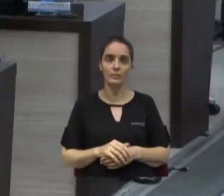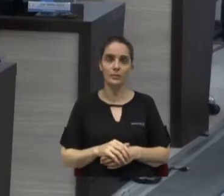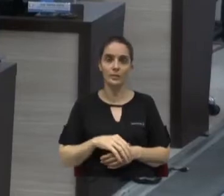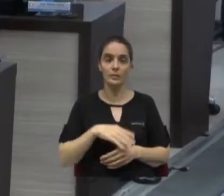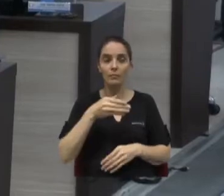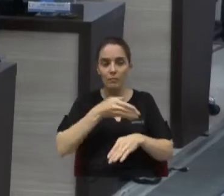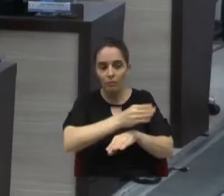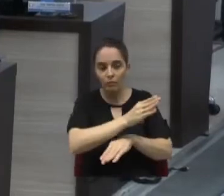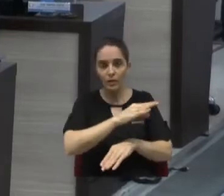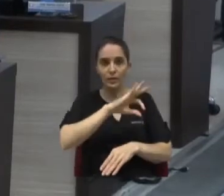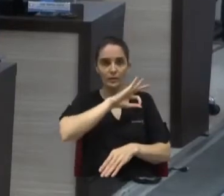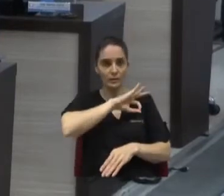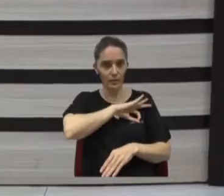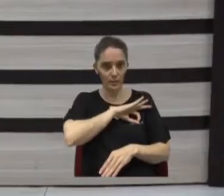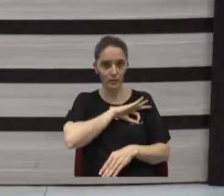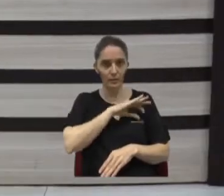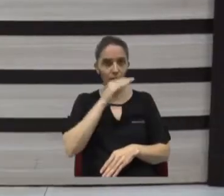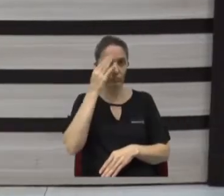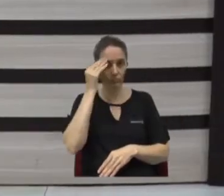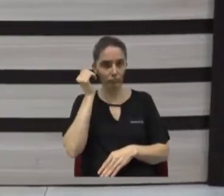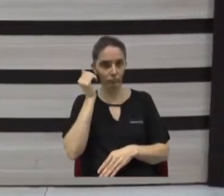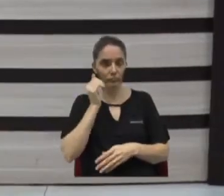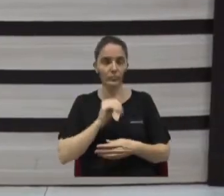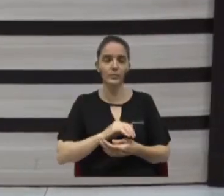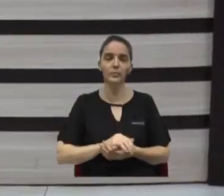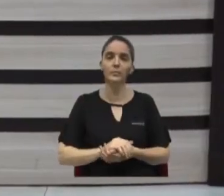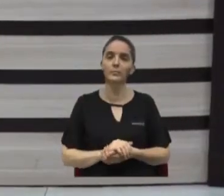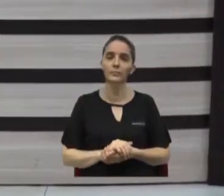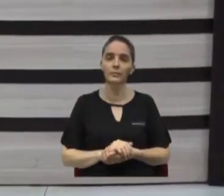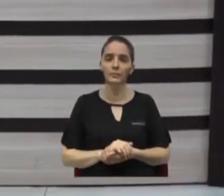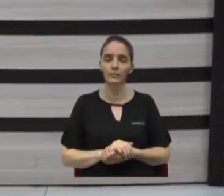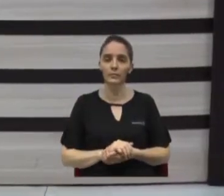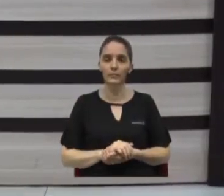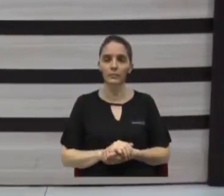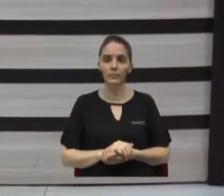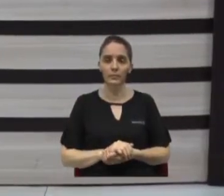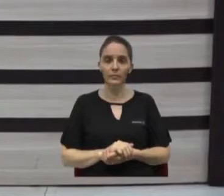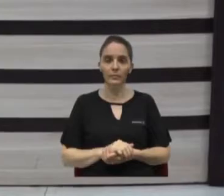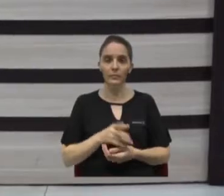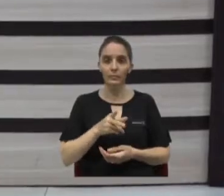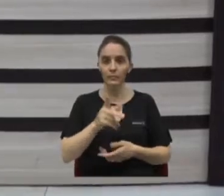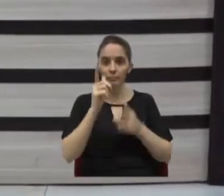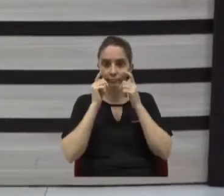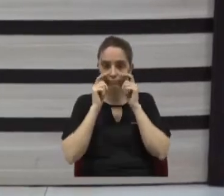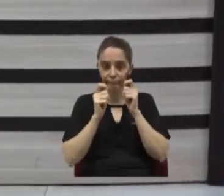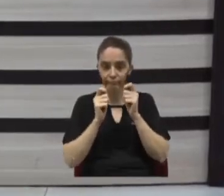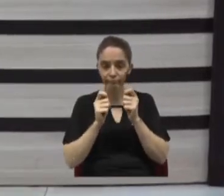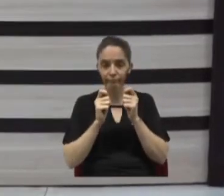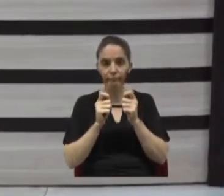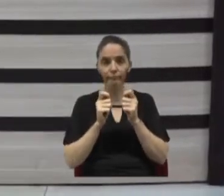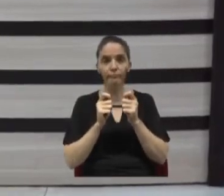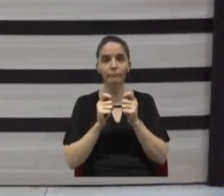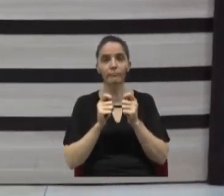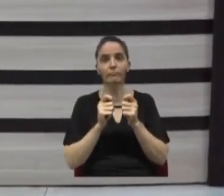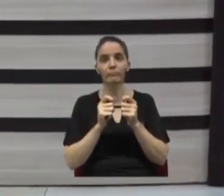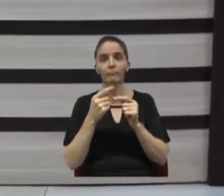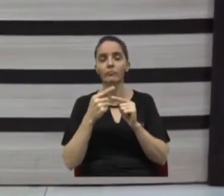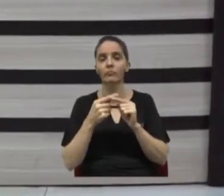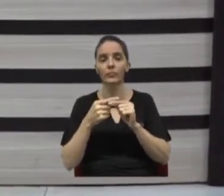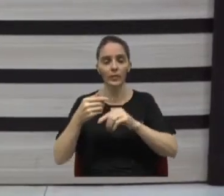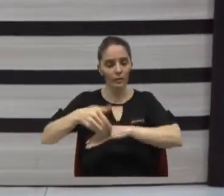delegacia, deve poder até falar melhor. Estão sempre atentos, né? Mesmo andando,